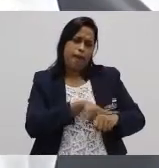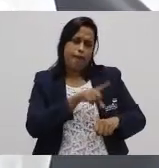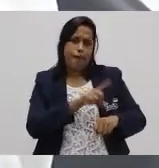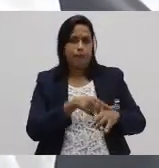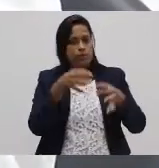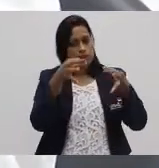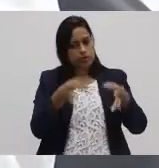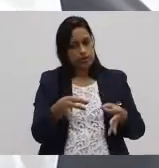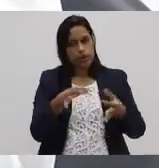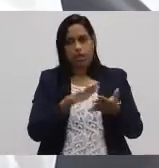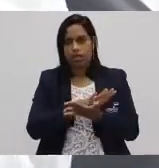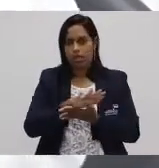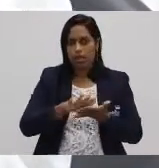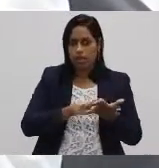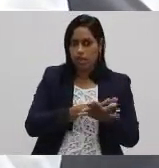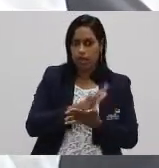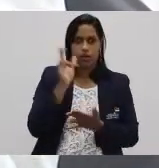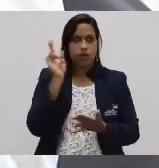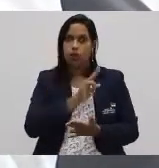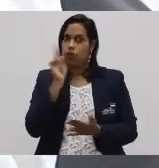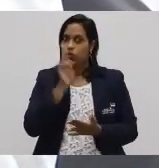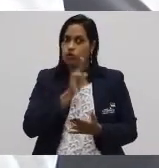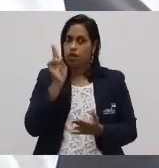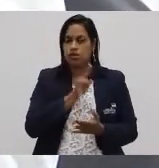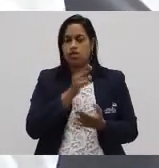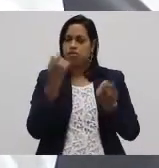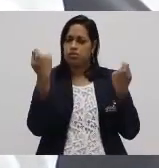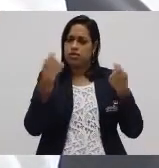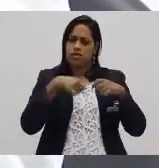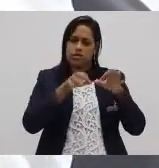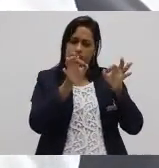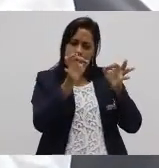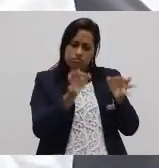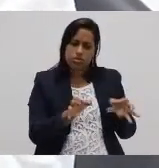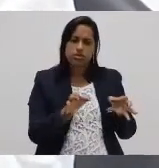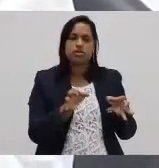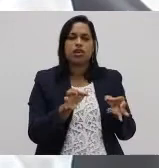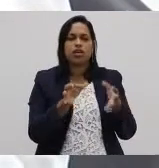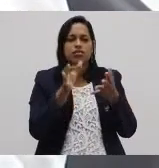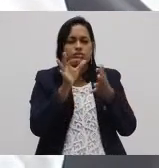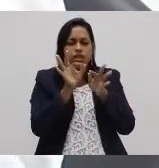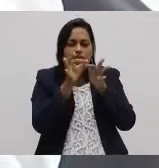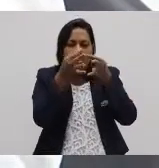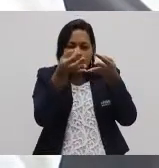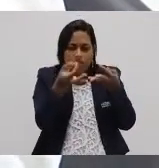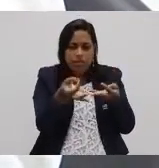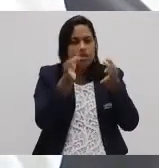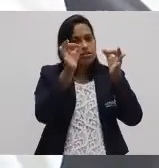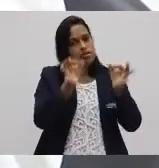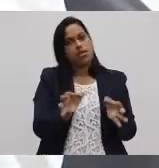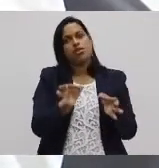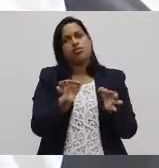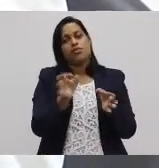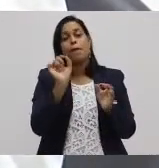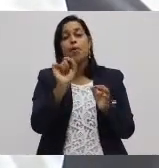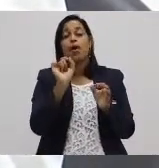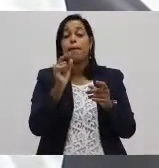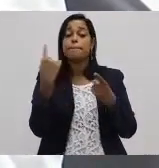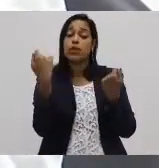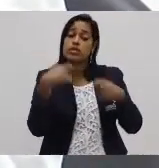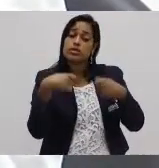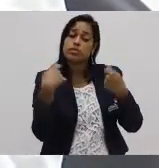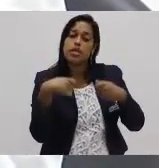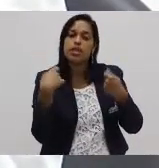nada exagerado, nada de estoques exagerados. E ele procura adequar a demanda esperada às possibilidades do sistema